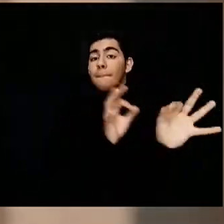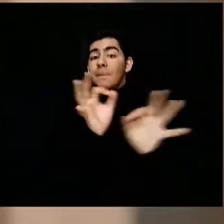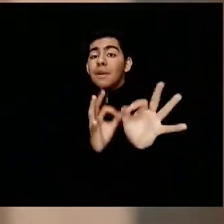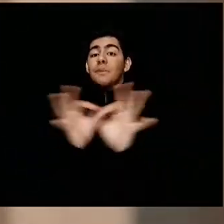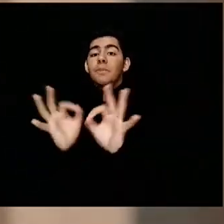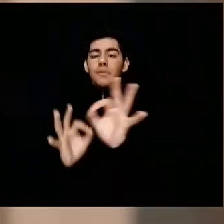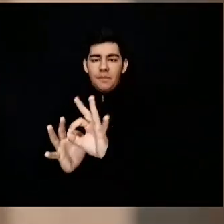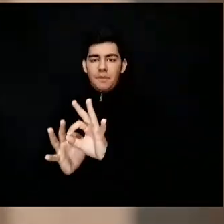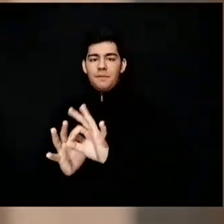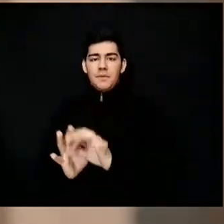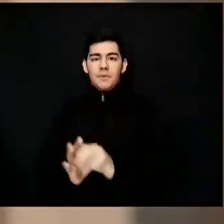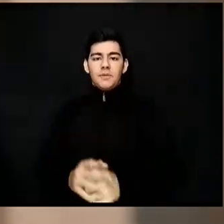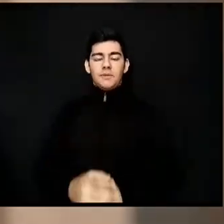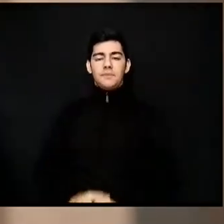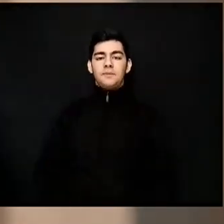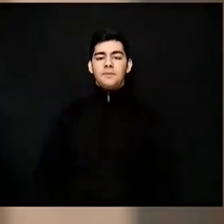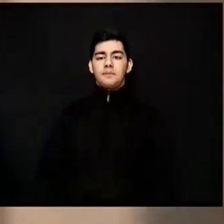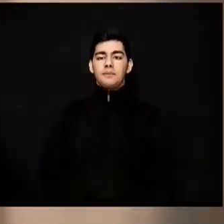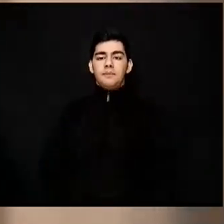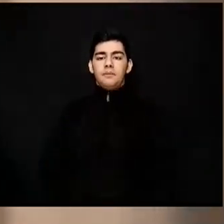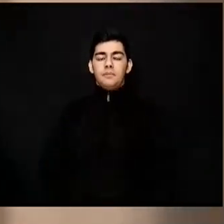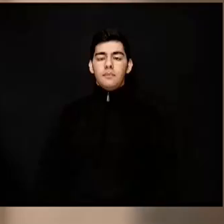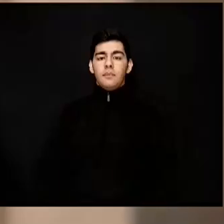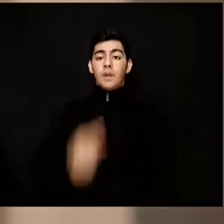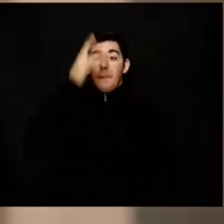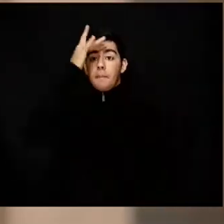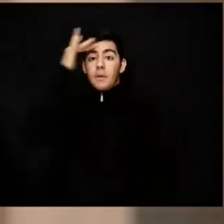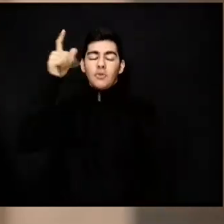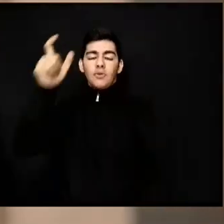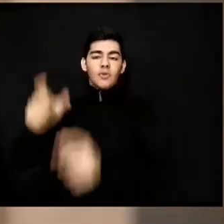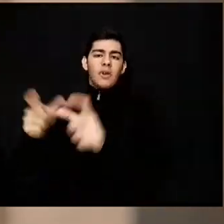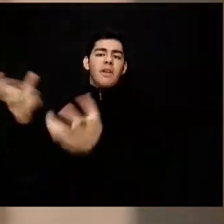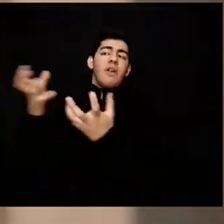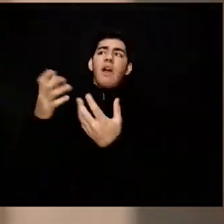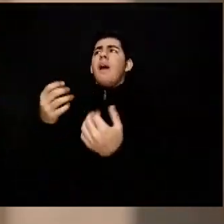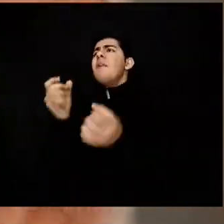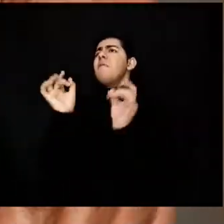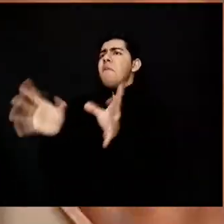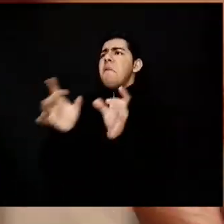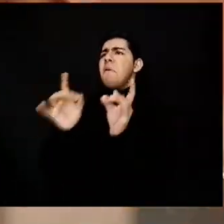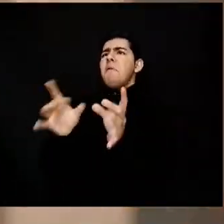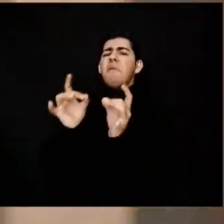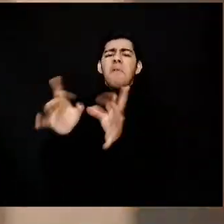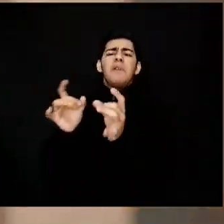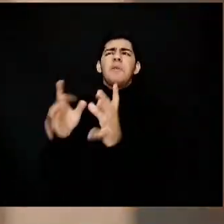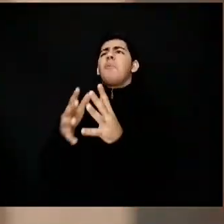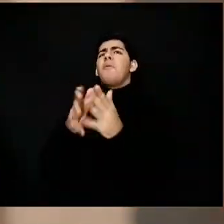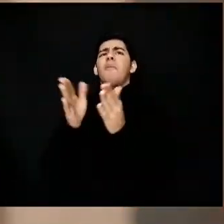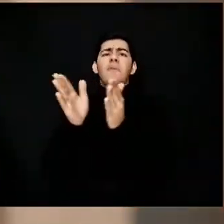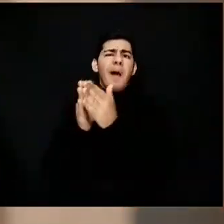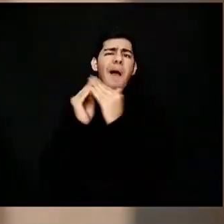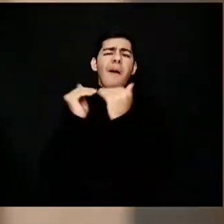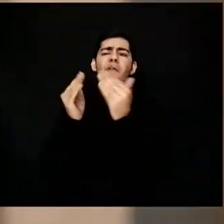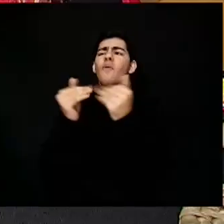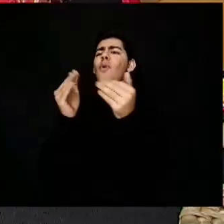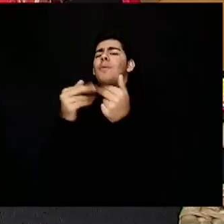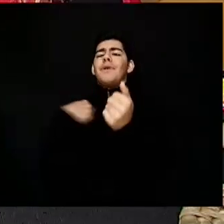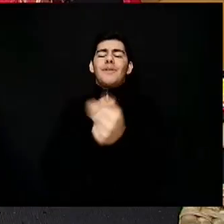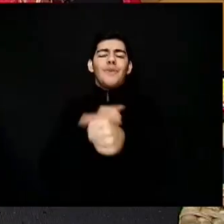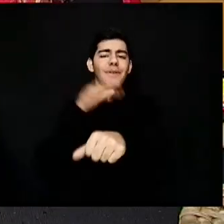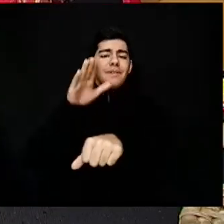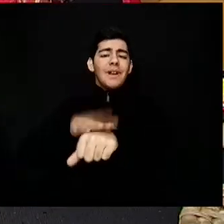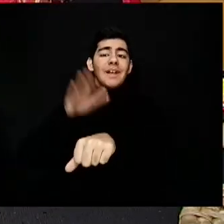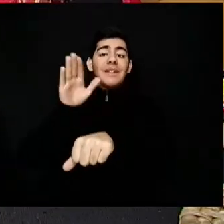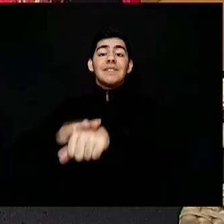cheiro. E o pessoal quer que venda. Ai, vende difusor pra pôr em casa. Ai, pra pôr